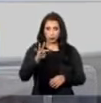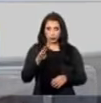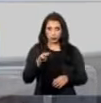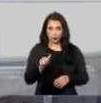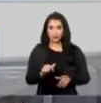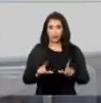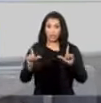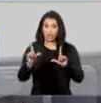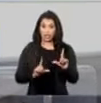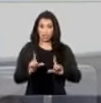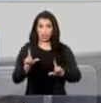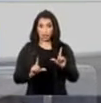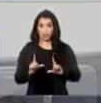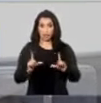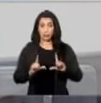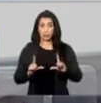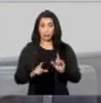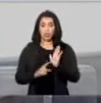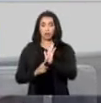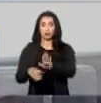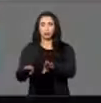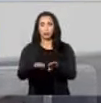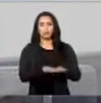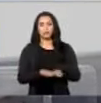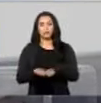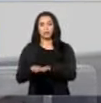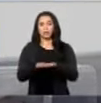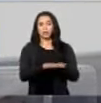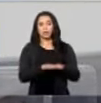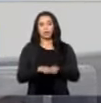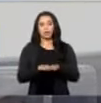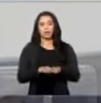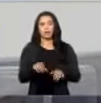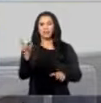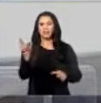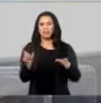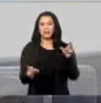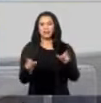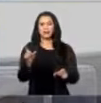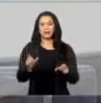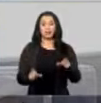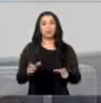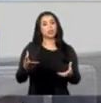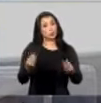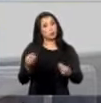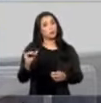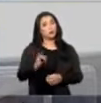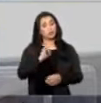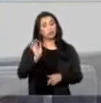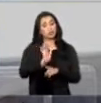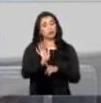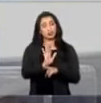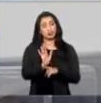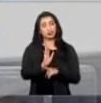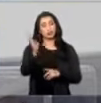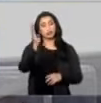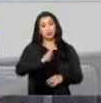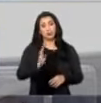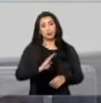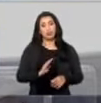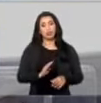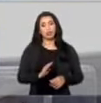tornou hegemônica, essa produção independente, que é a produção mais importante do nosso cinema brasileiro, que é a produção